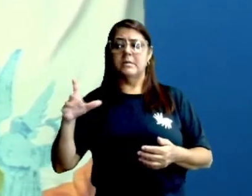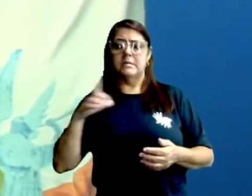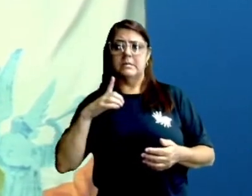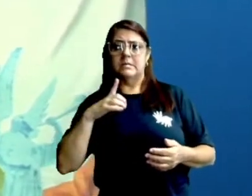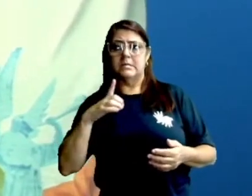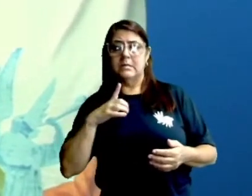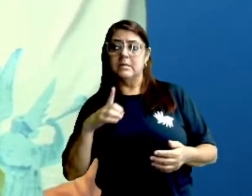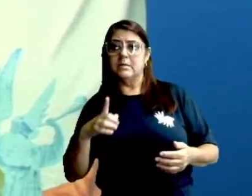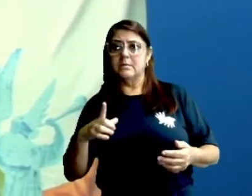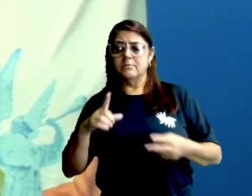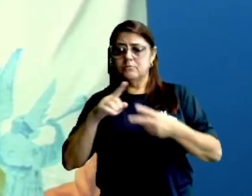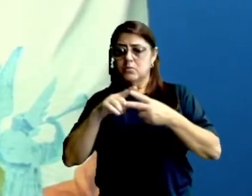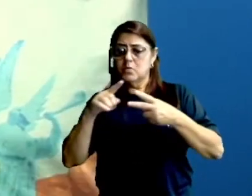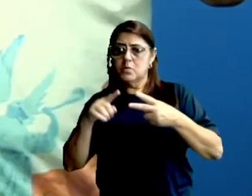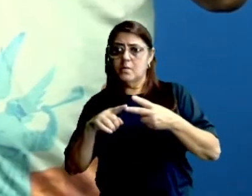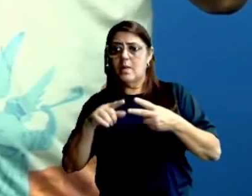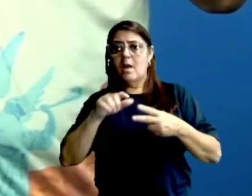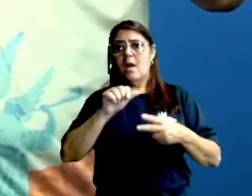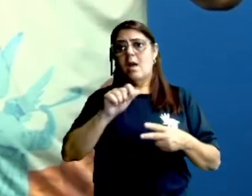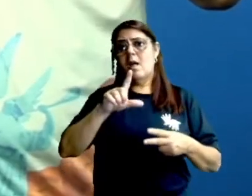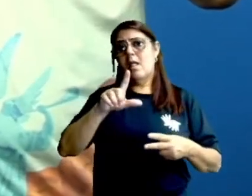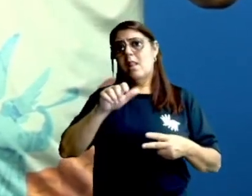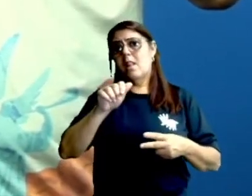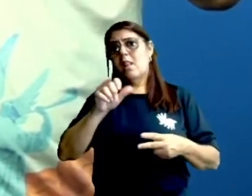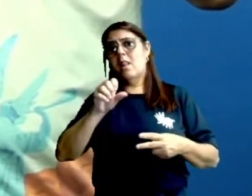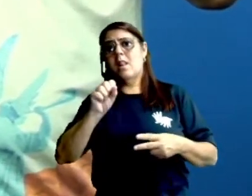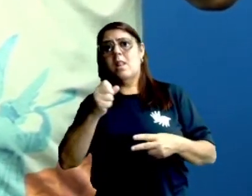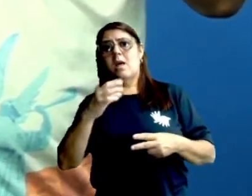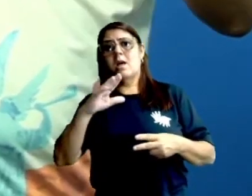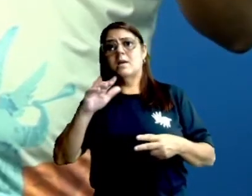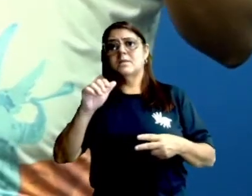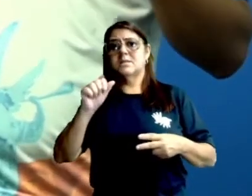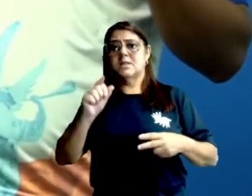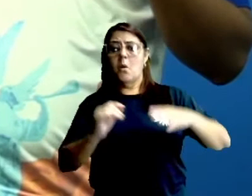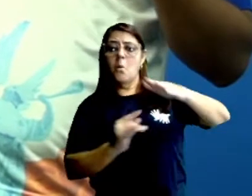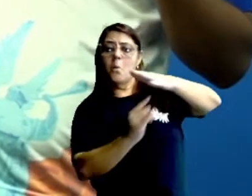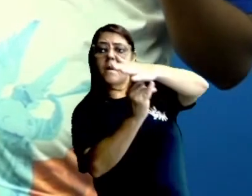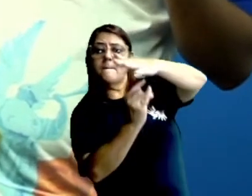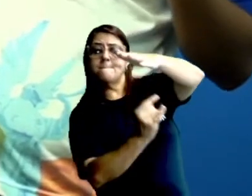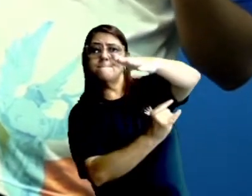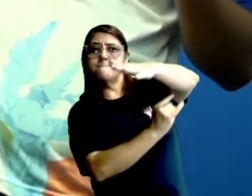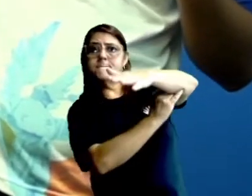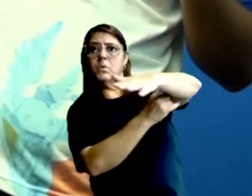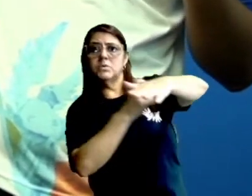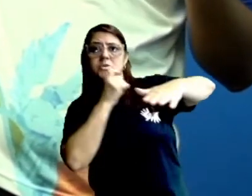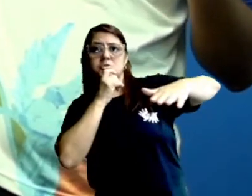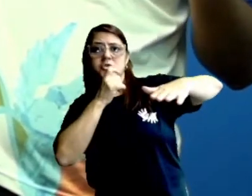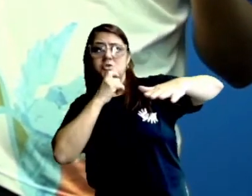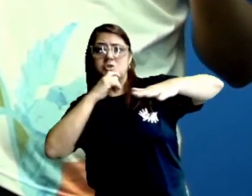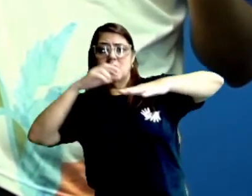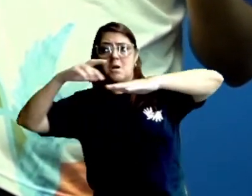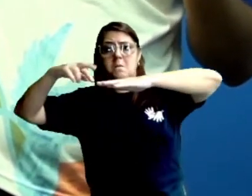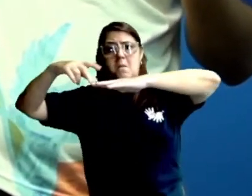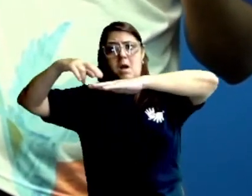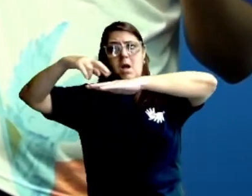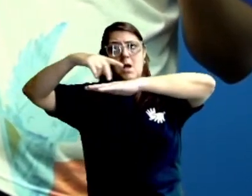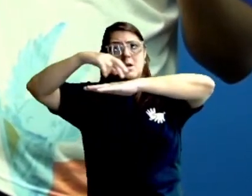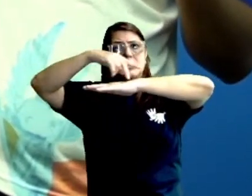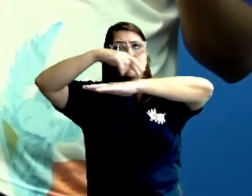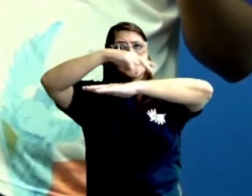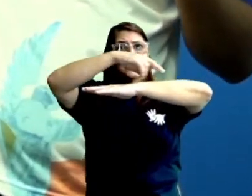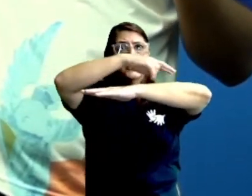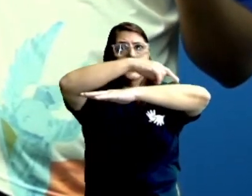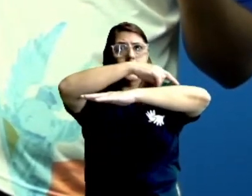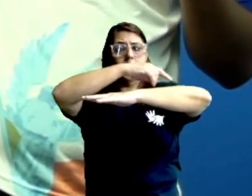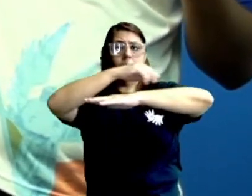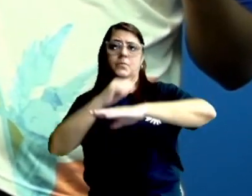Sibéria e o Alasca criou como se fosse uma ponte de gelo, e aí esses grupos humanos eles atravessaram essa ponte de